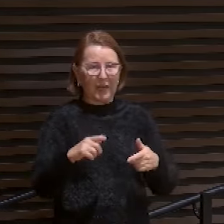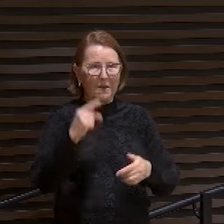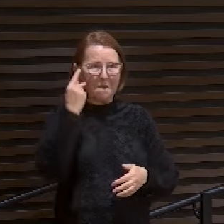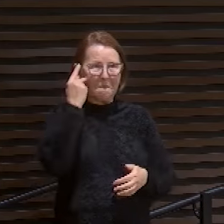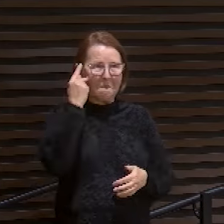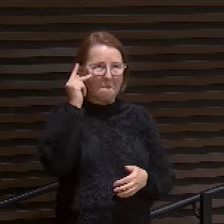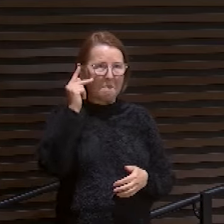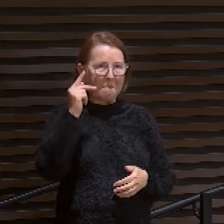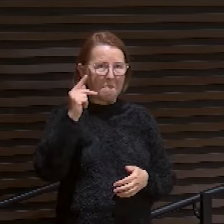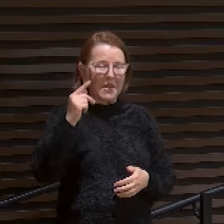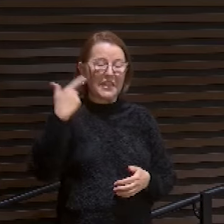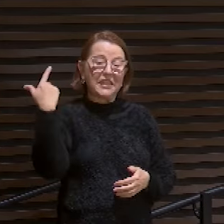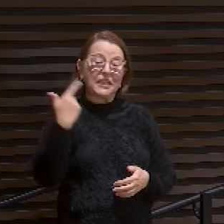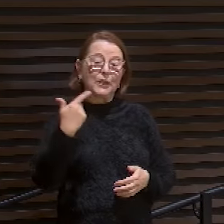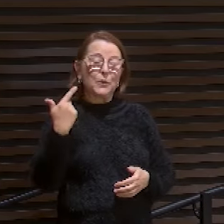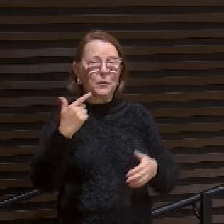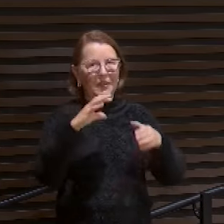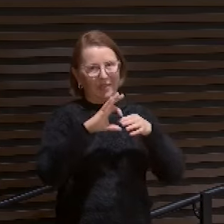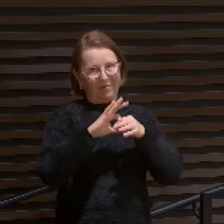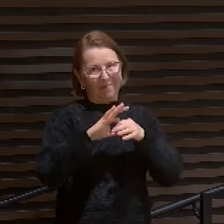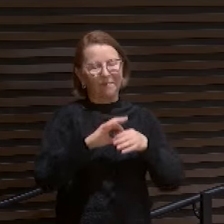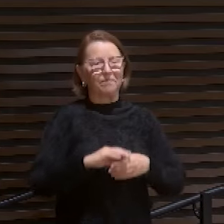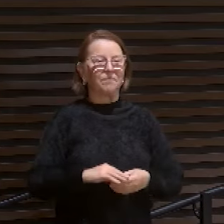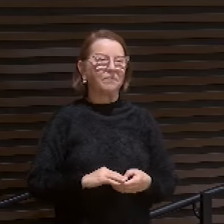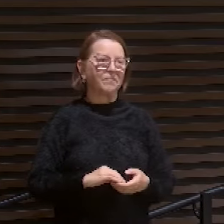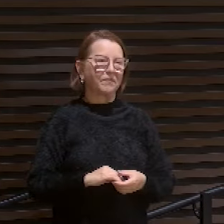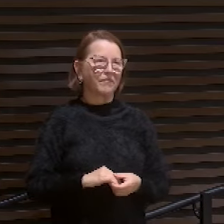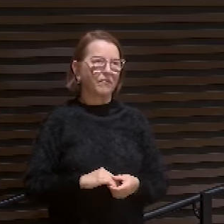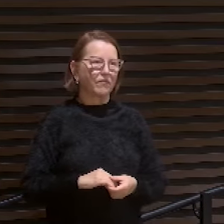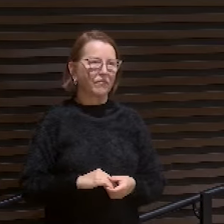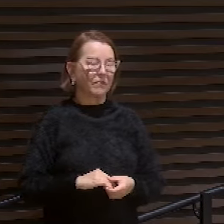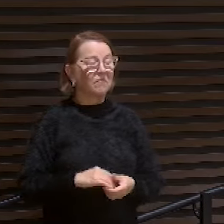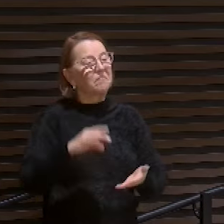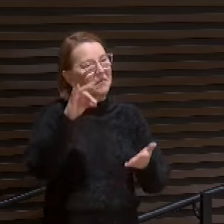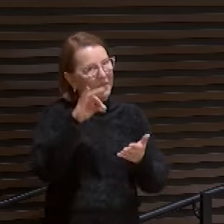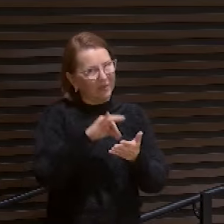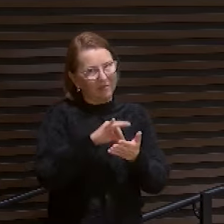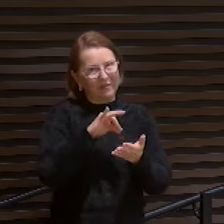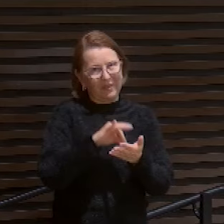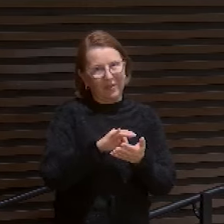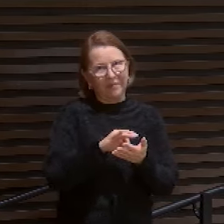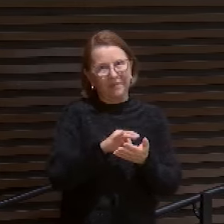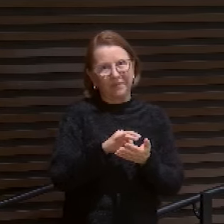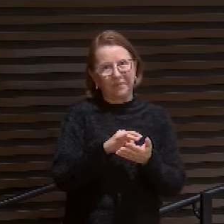lugar para a segunda. E de fato,